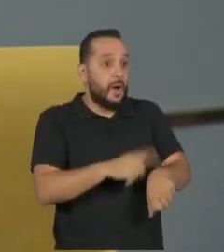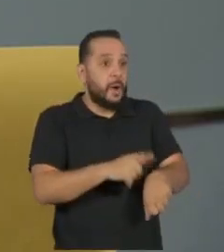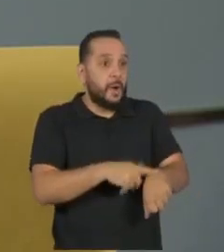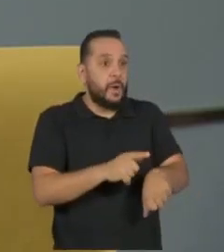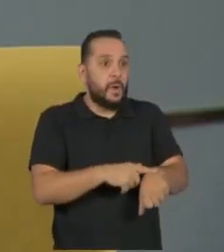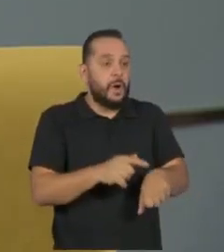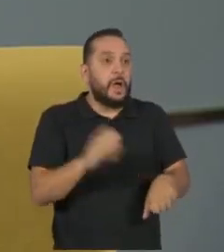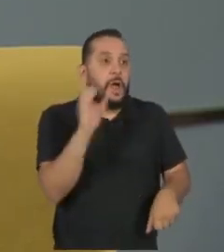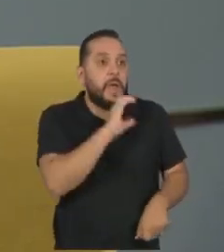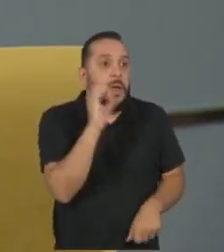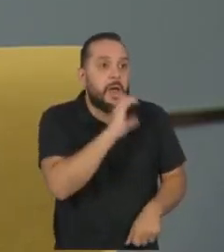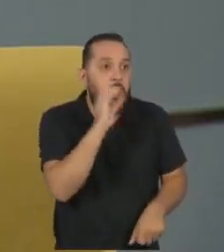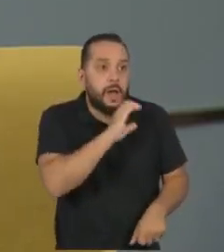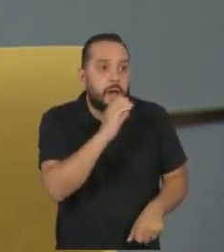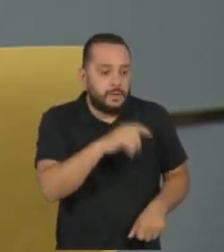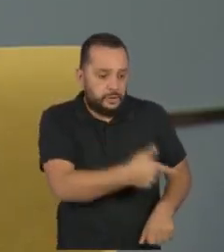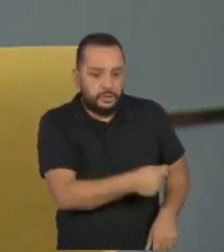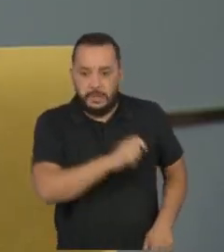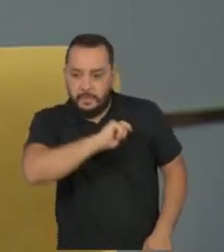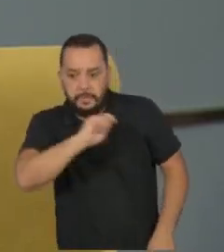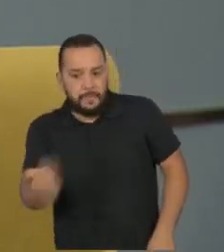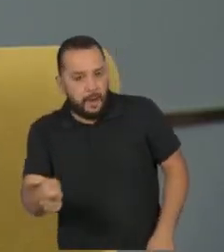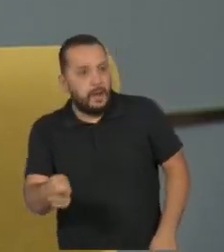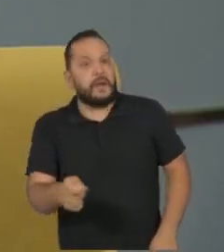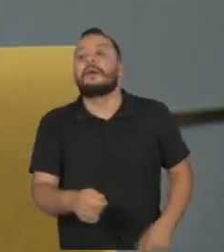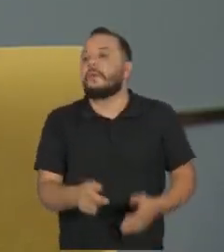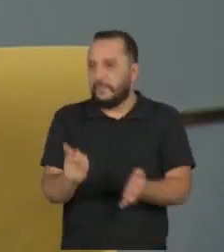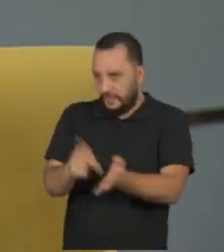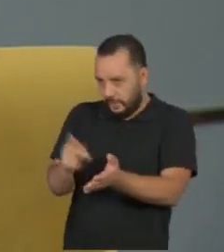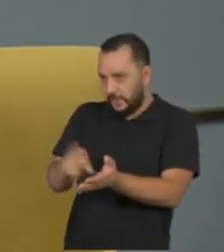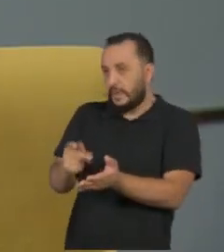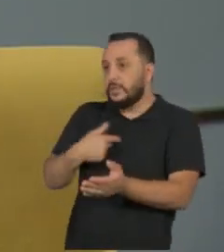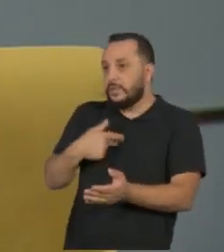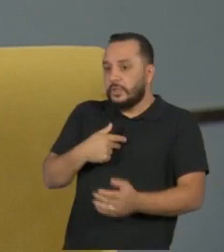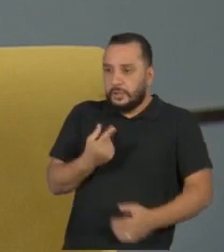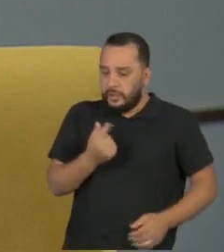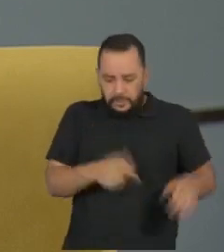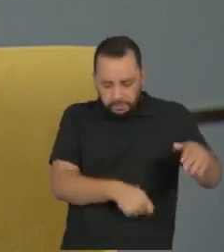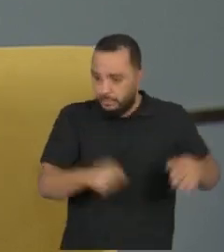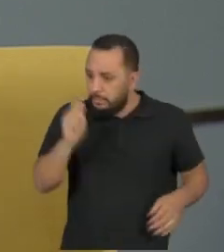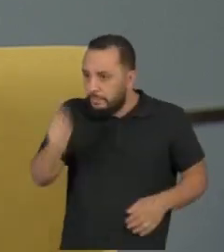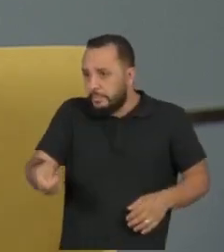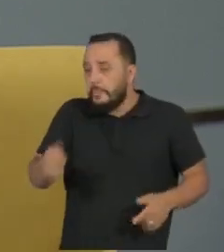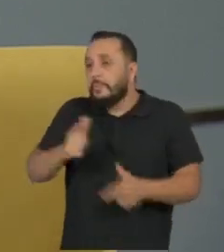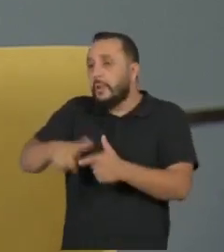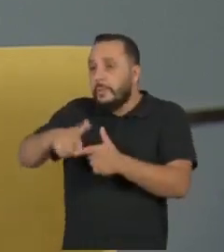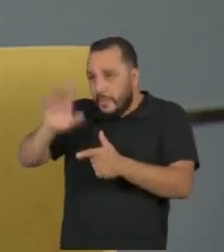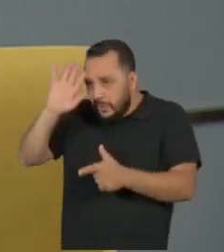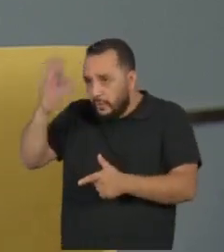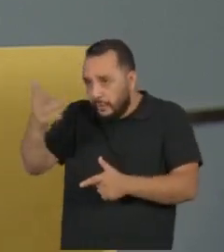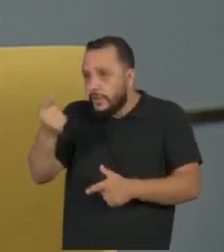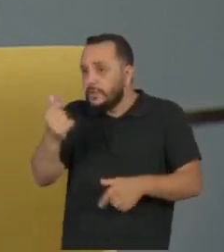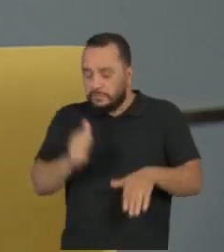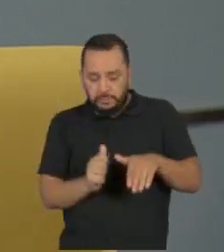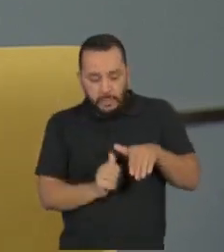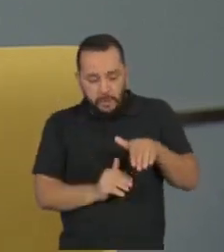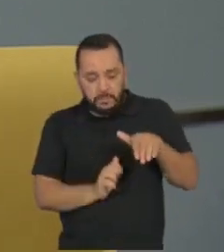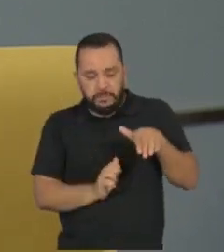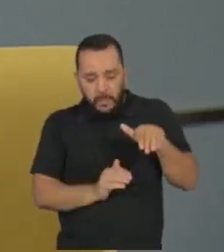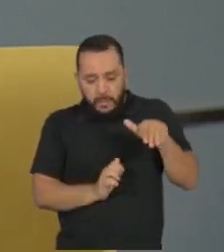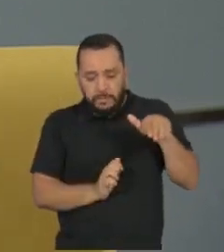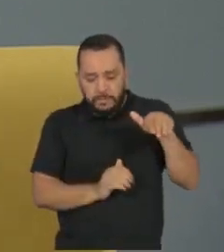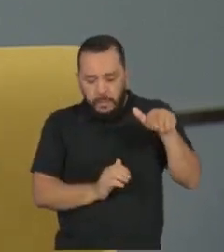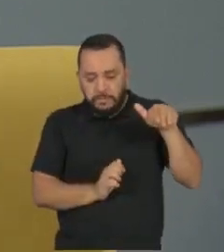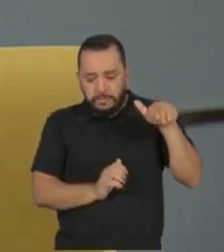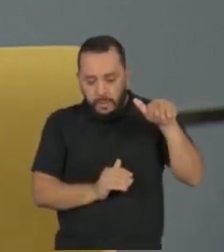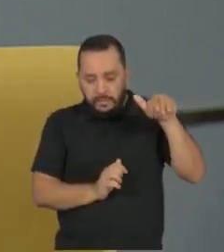onde recorrer. Tem uma reserva. Usou o dinheiro, resolveu o problema, recomponha a reserva financeira para que